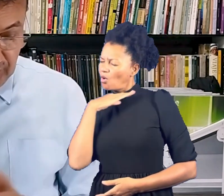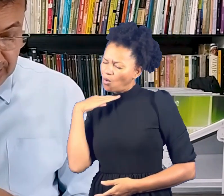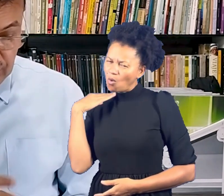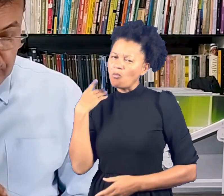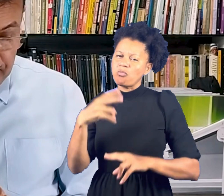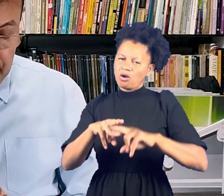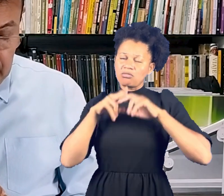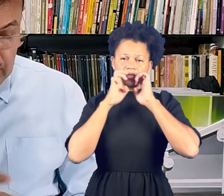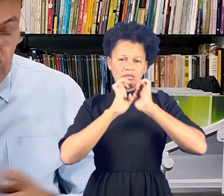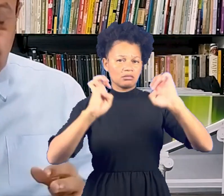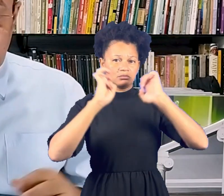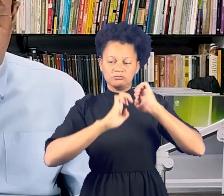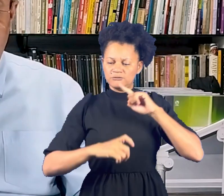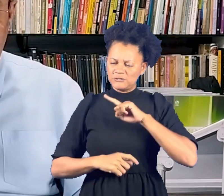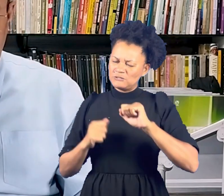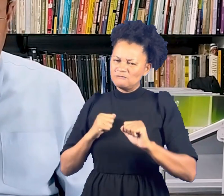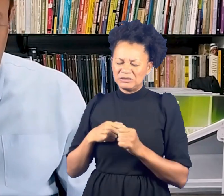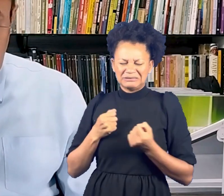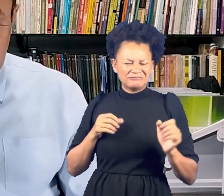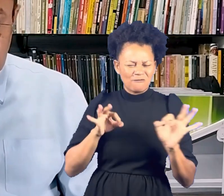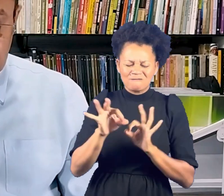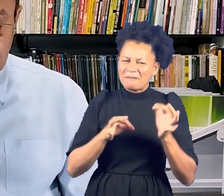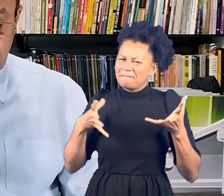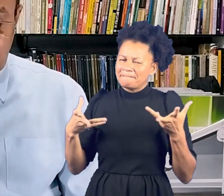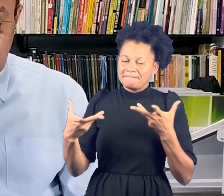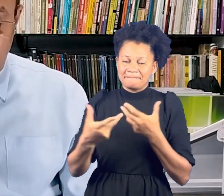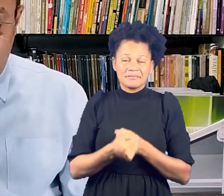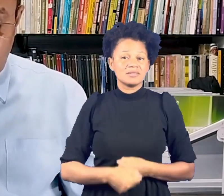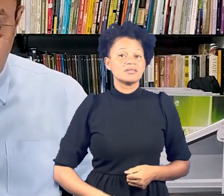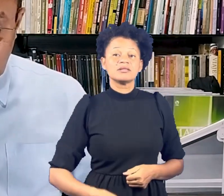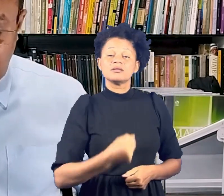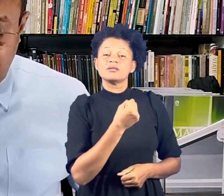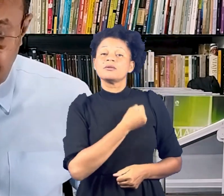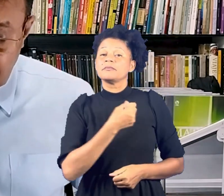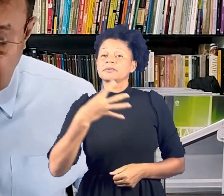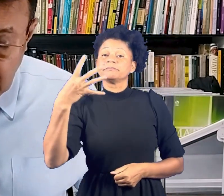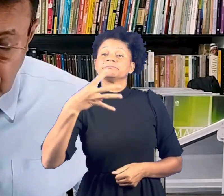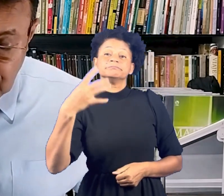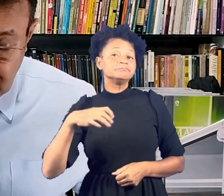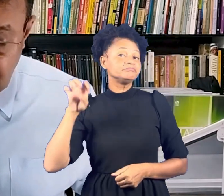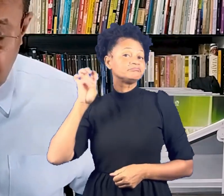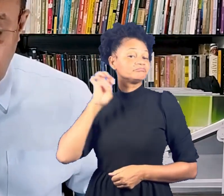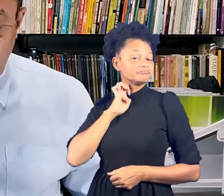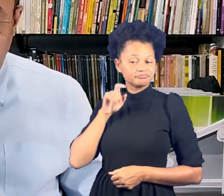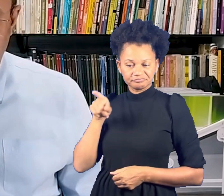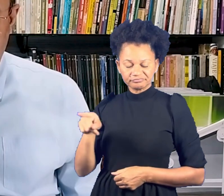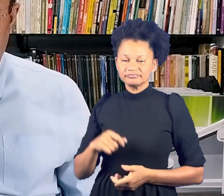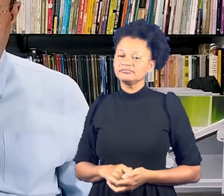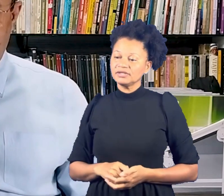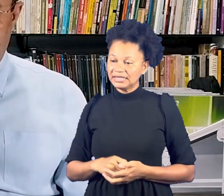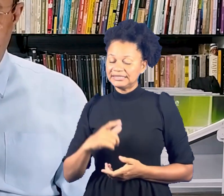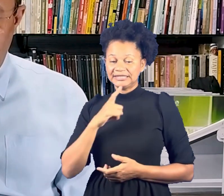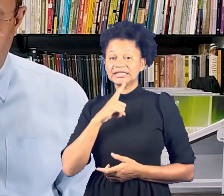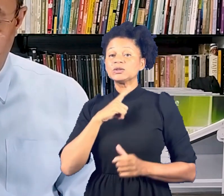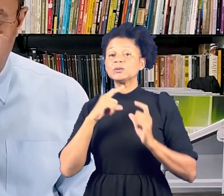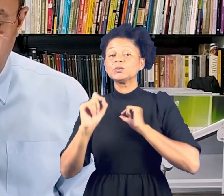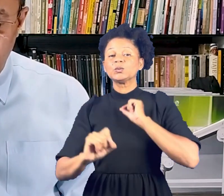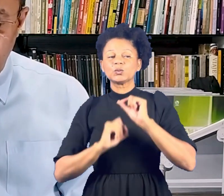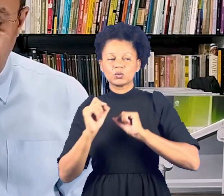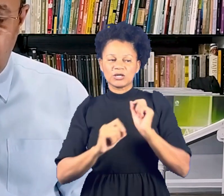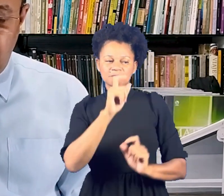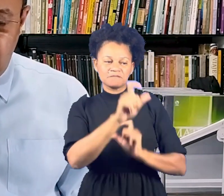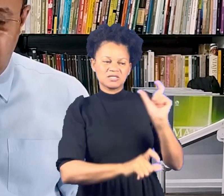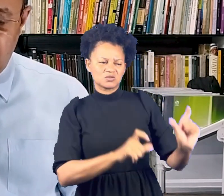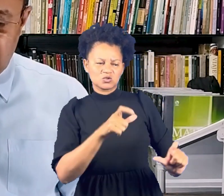Marte avivado, ele operava maravilhas. Quarto lugar, Estevão atraiu